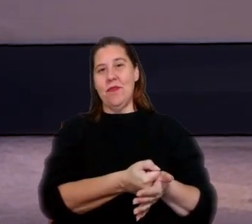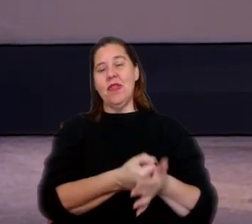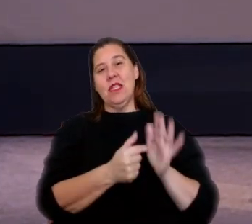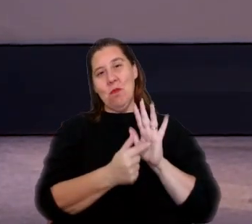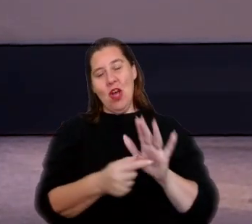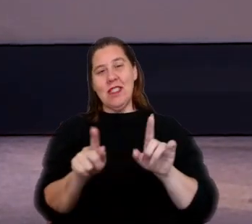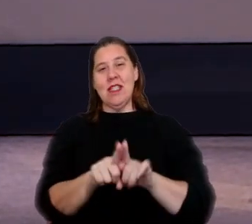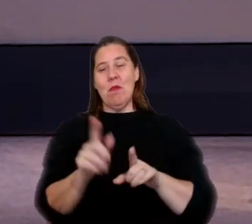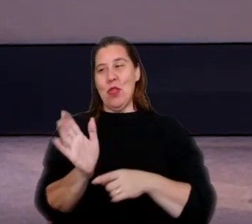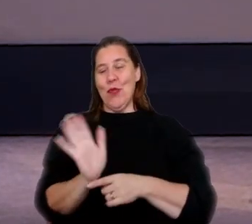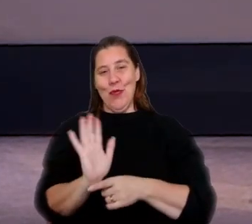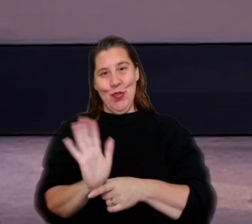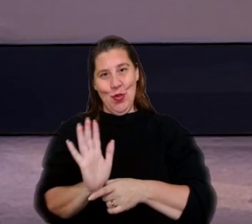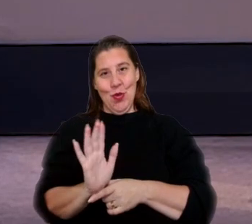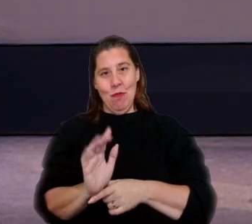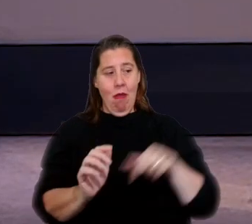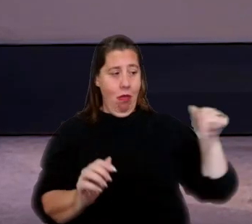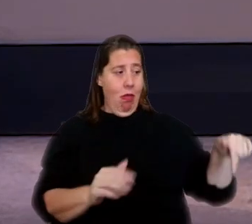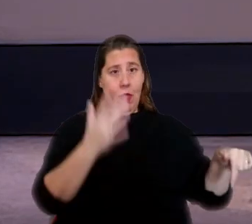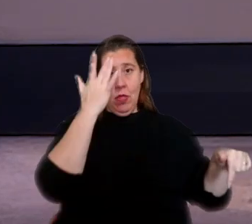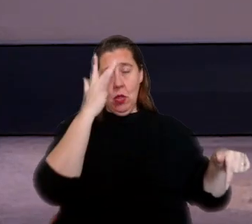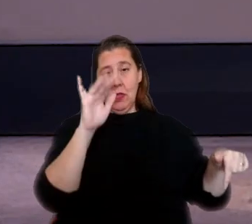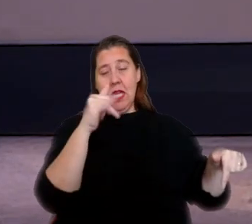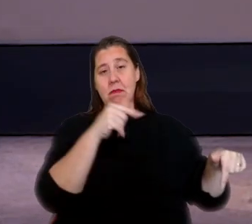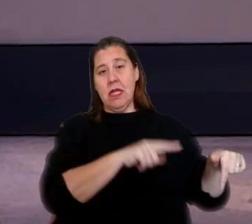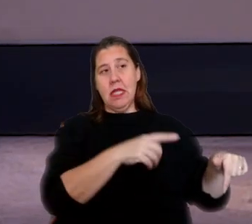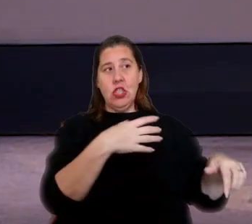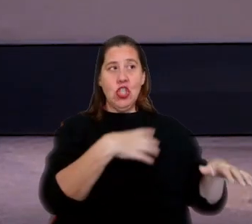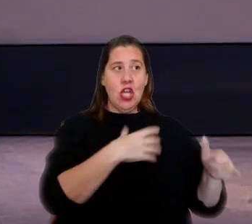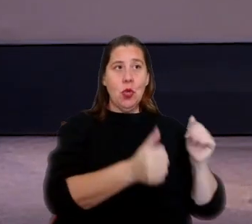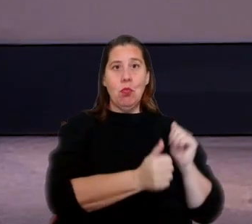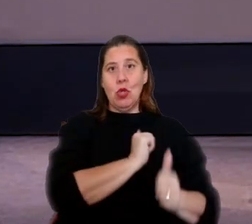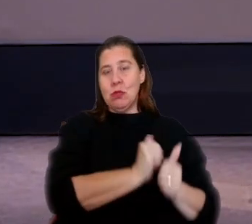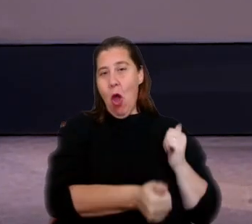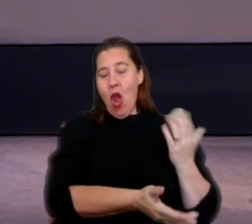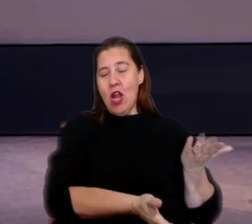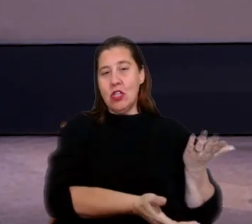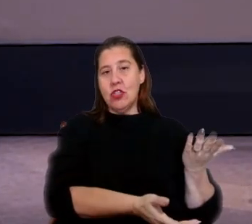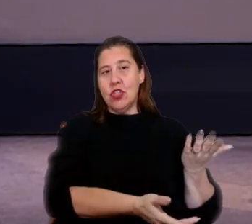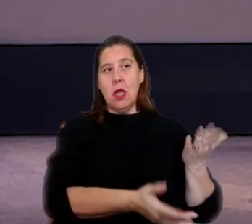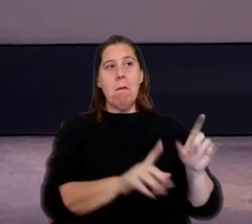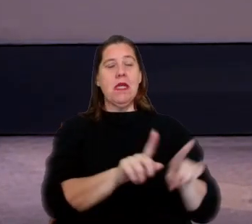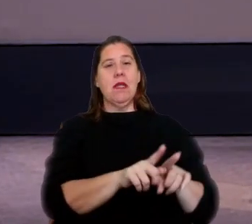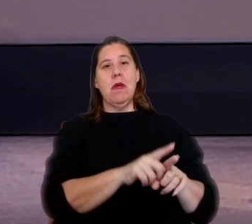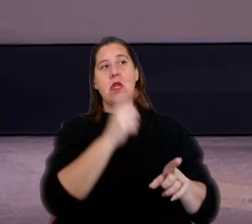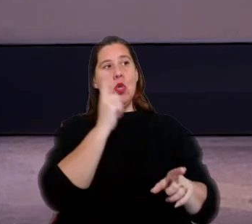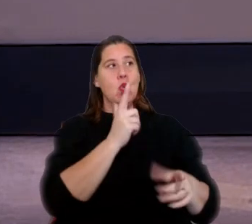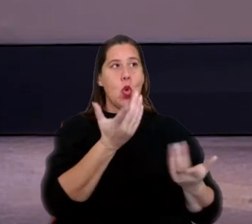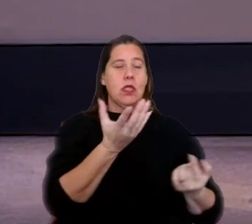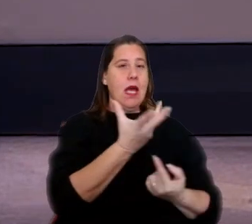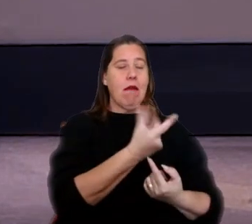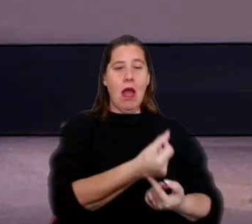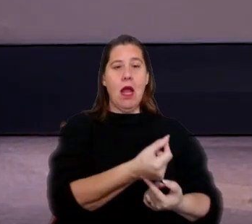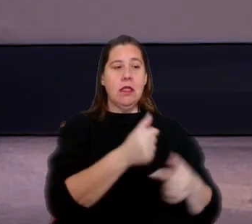ao artístico, e isso está retratado no filme. E é isso, na verdade, o Léo, a gente nunca sabe se ele tem jeito para o esporte, parece que não, mas também ele não tem